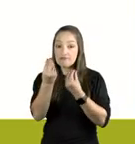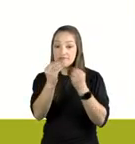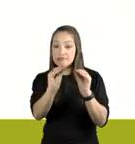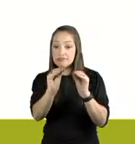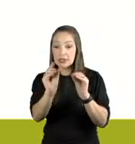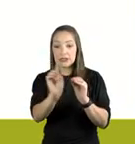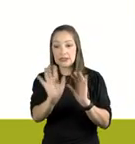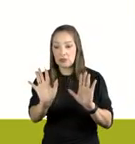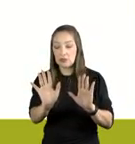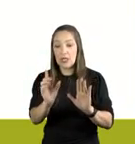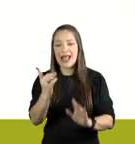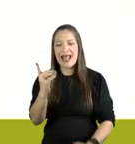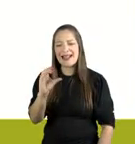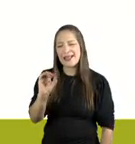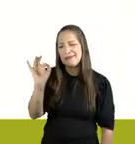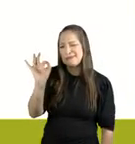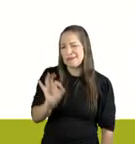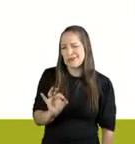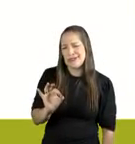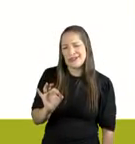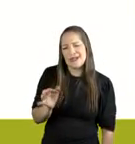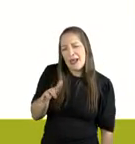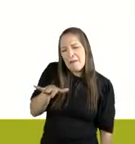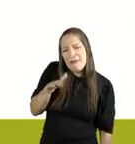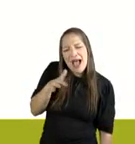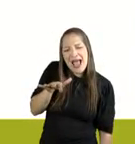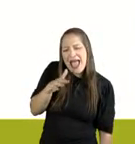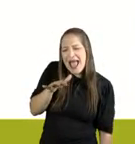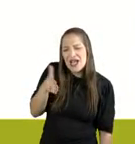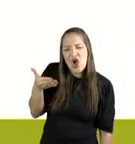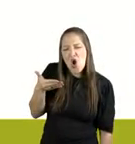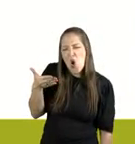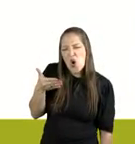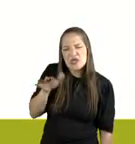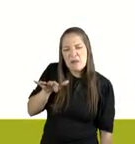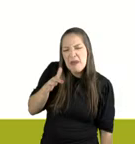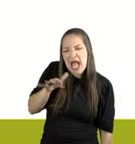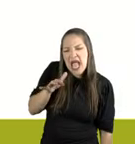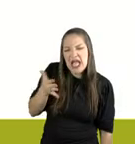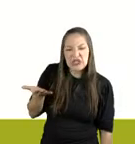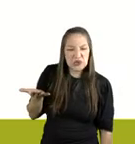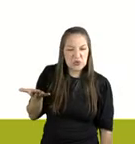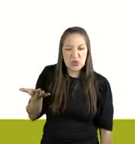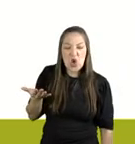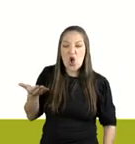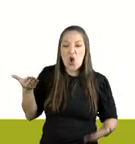Esses 10% é uma carteira média hoje, tá? Não é absurda. Hoje a Selic está a